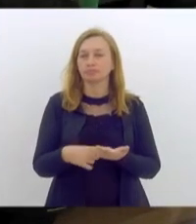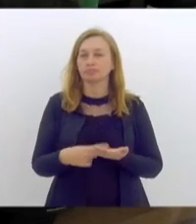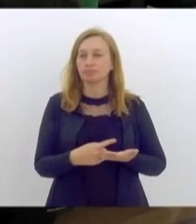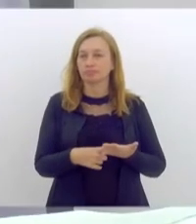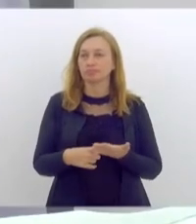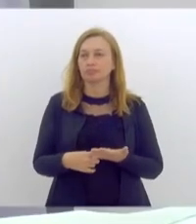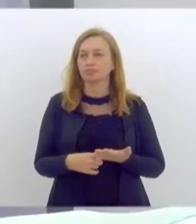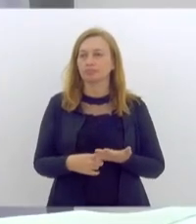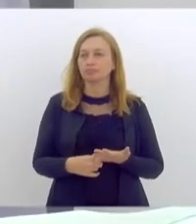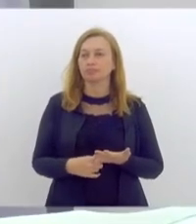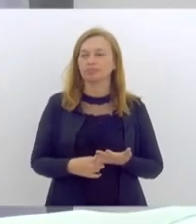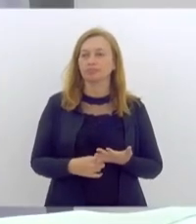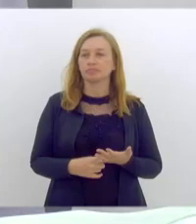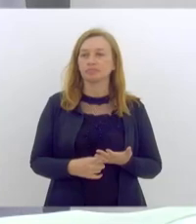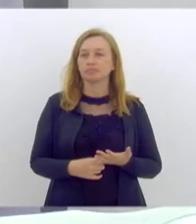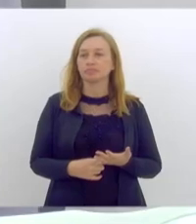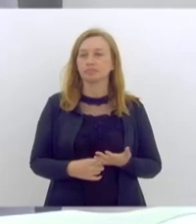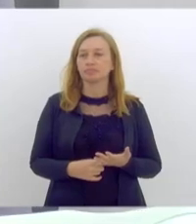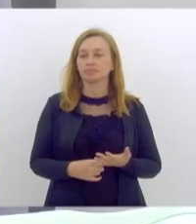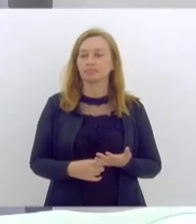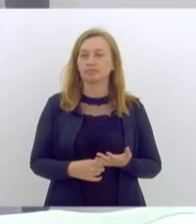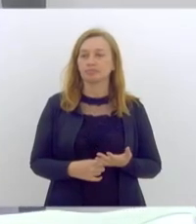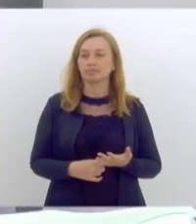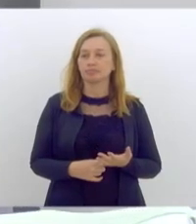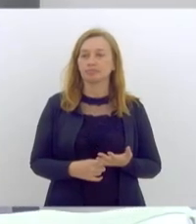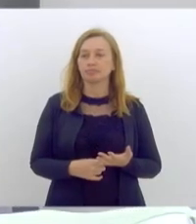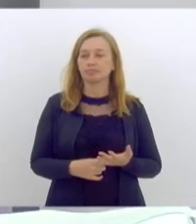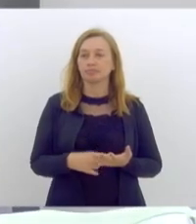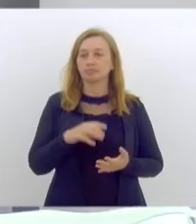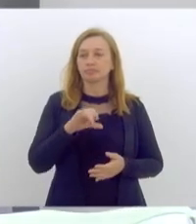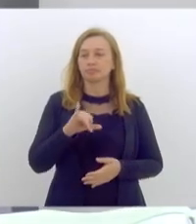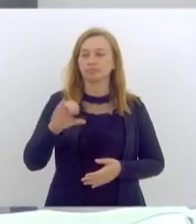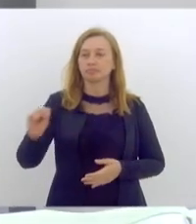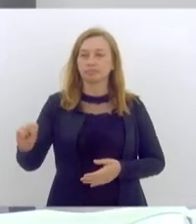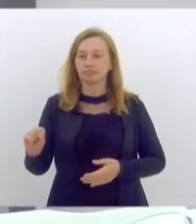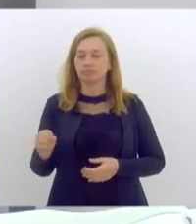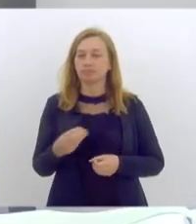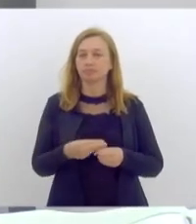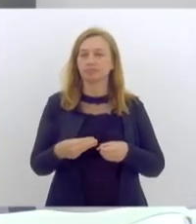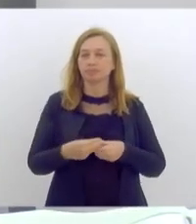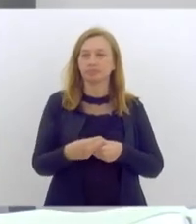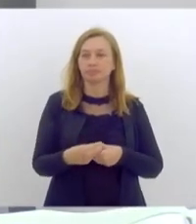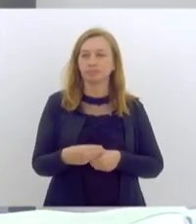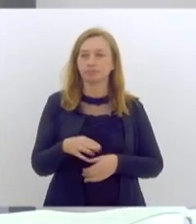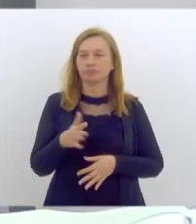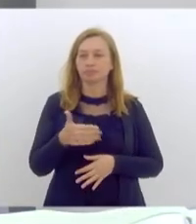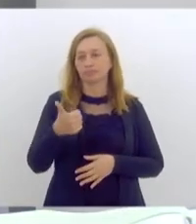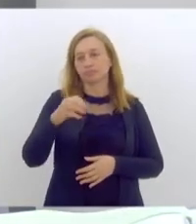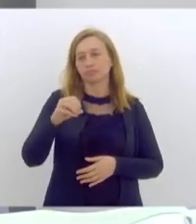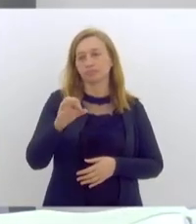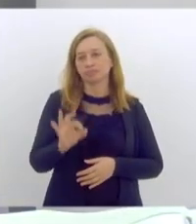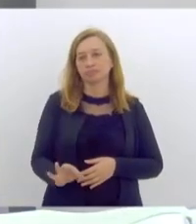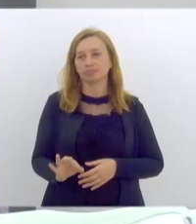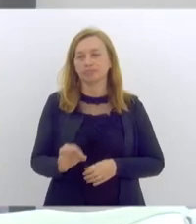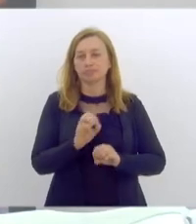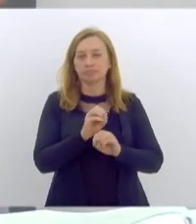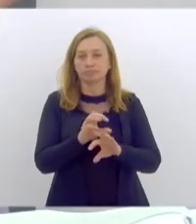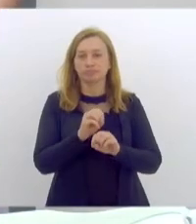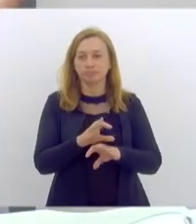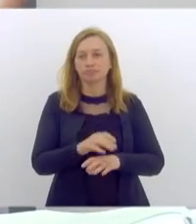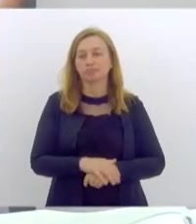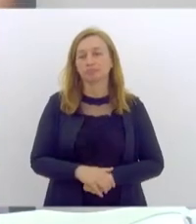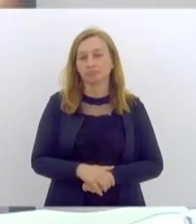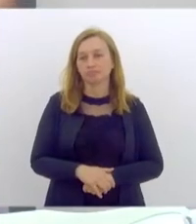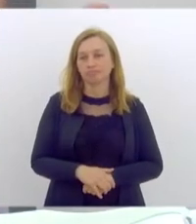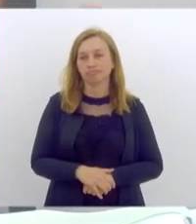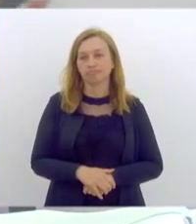de aplicar as cota parte do ICMS do município em no mínimo 10% em educação